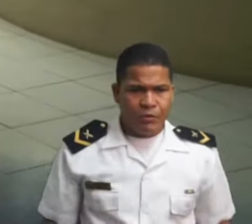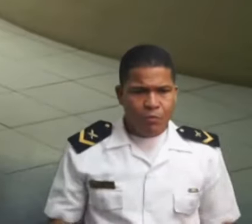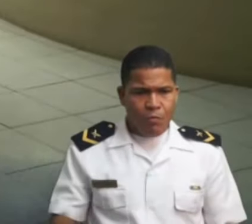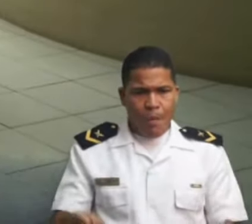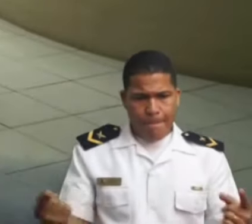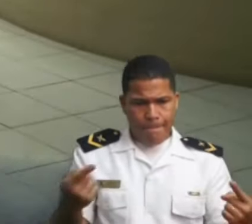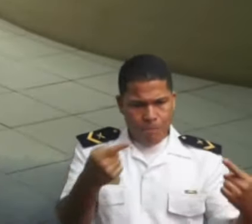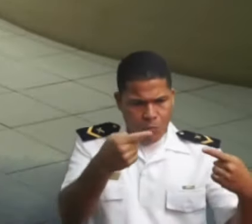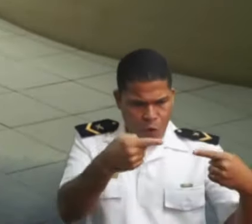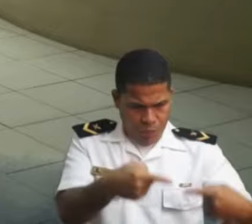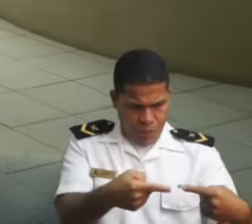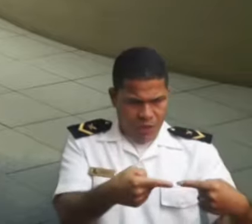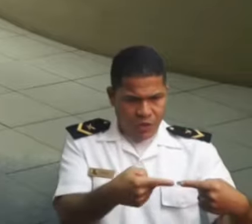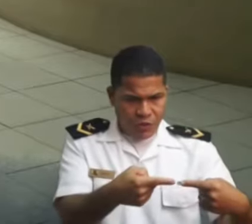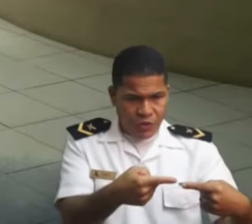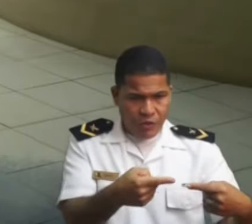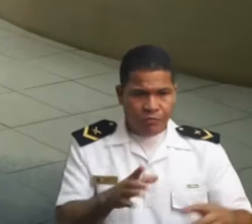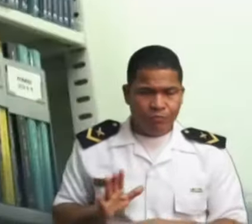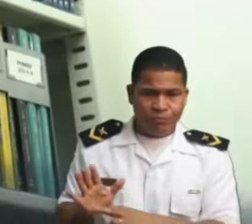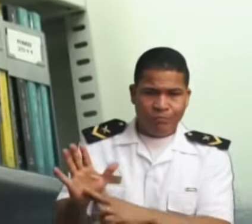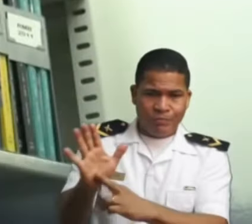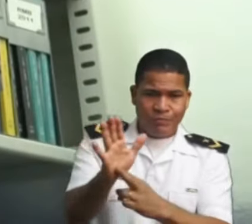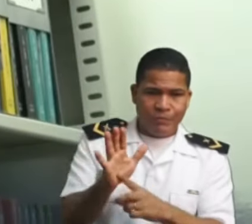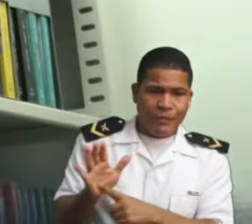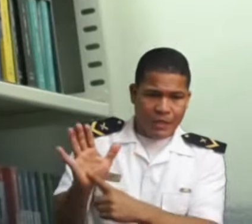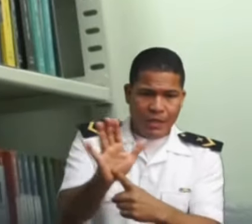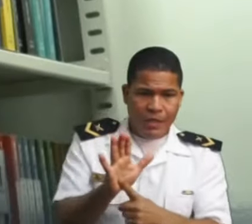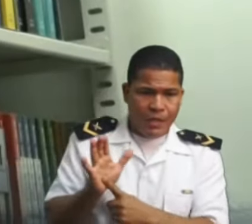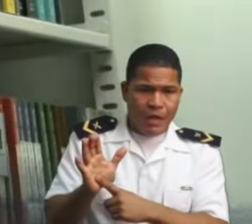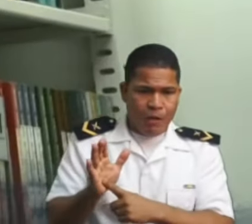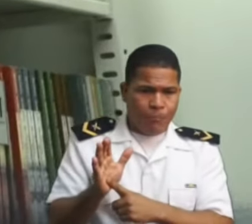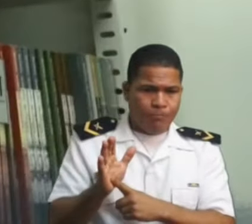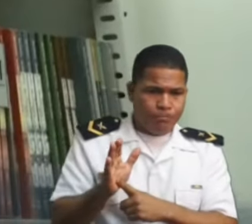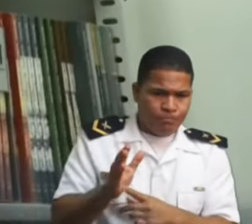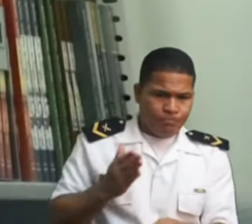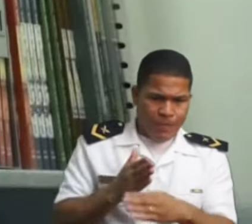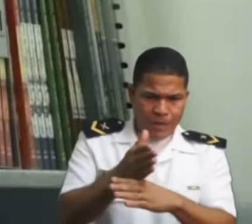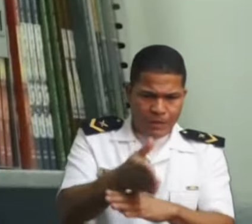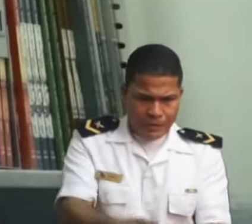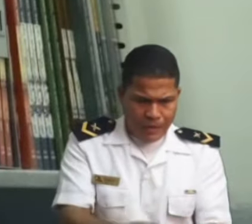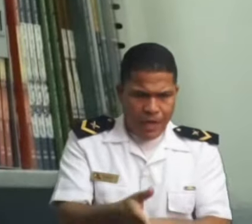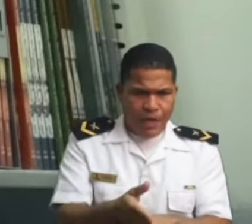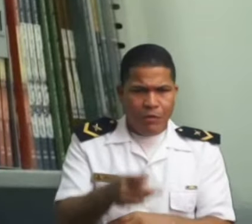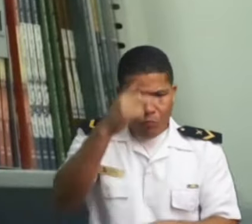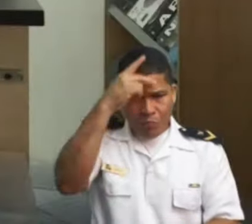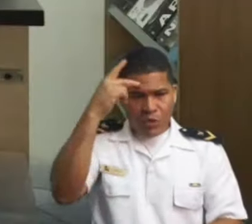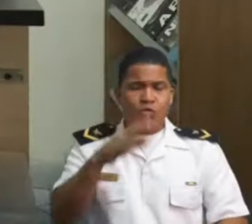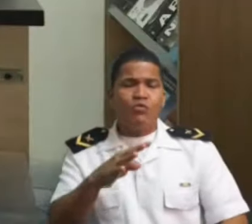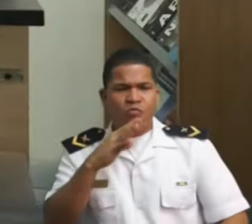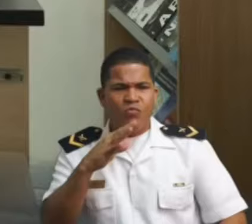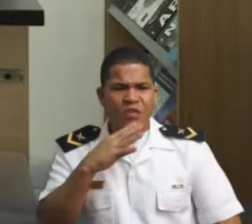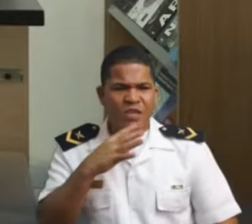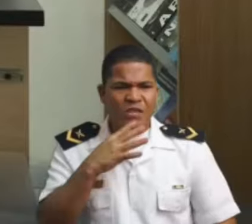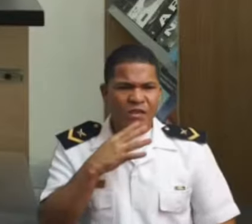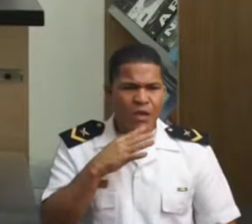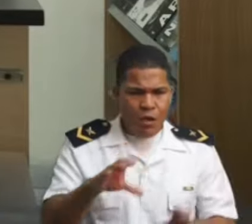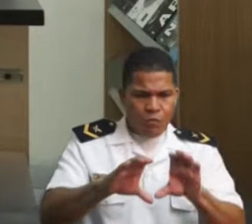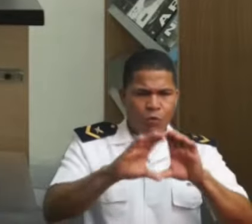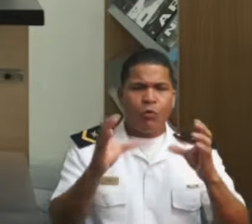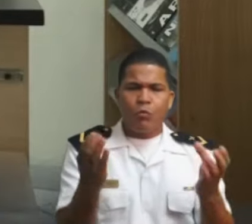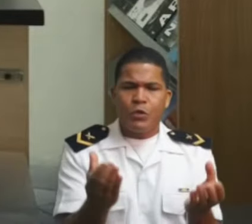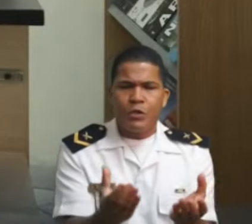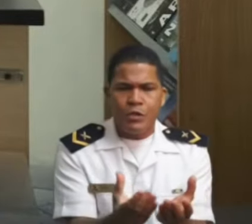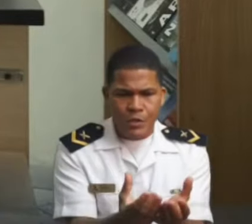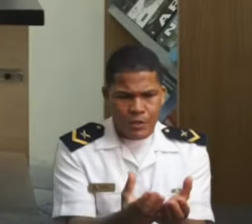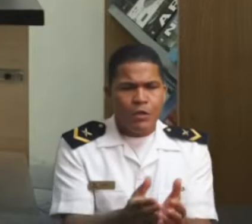objetivo fornecer acesso a uma variedade de publicações atinentes a essas áreas do conhecimento, à comunidade marítima